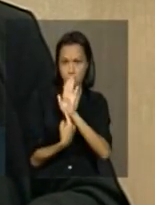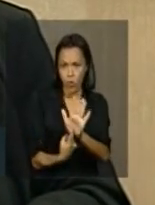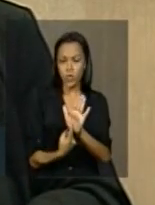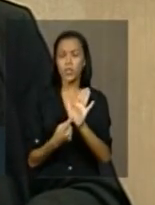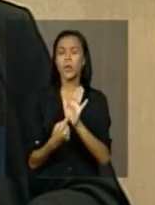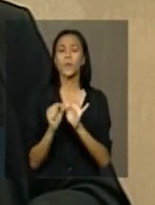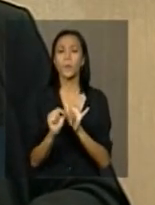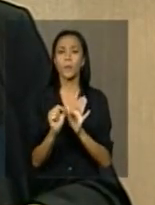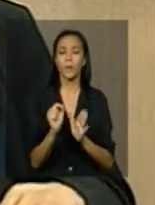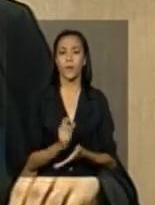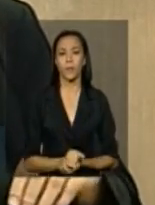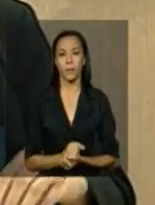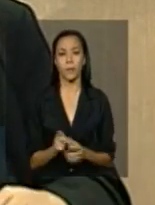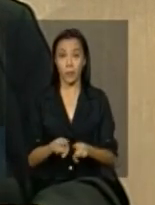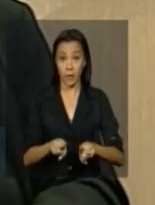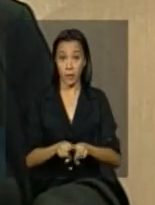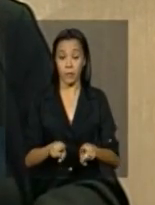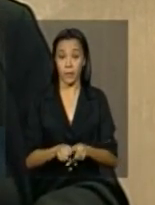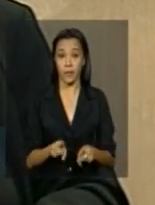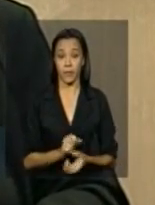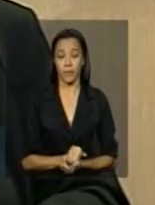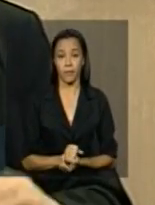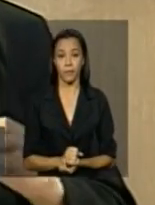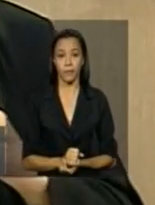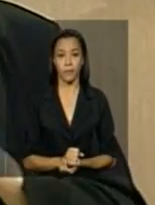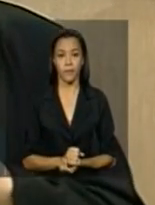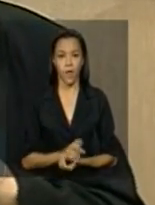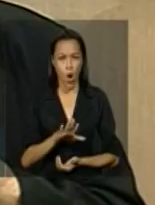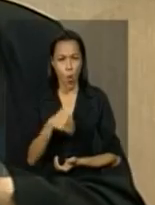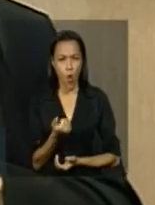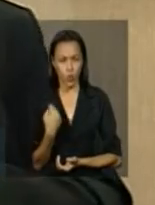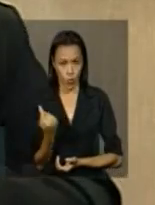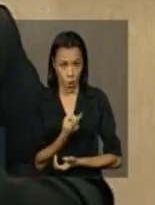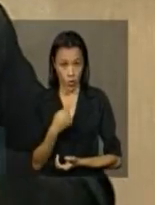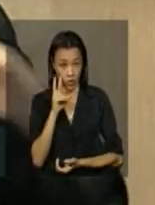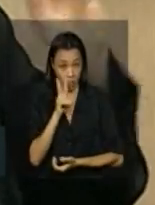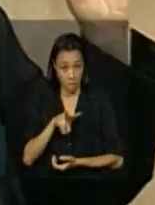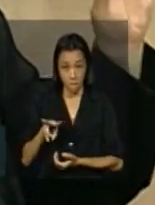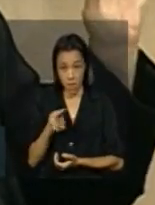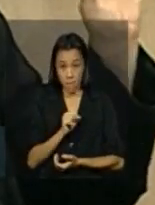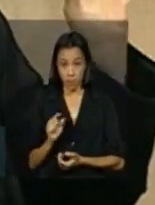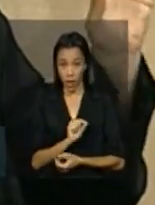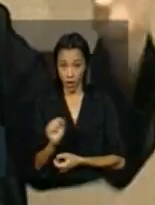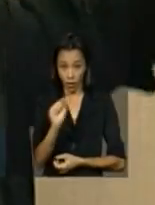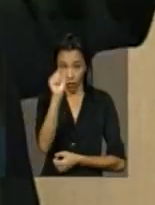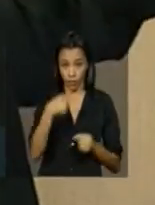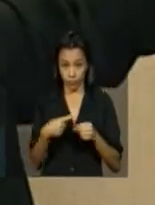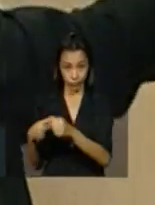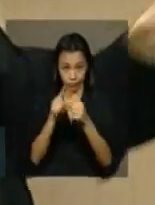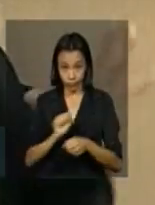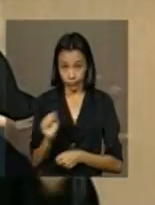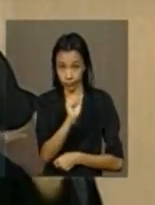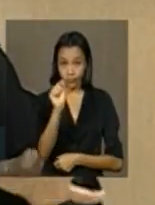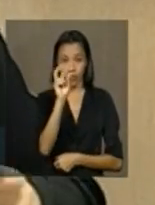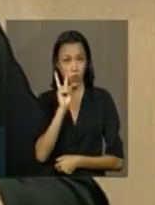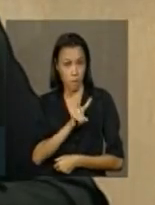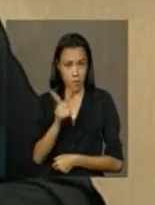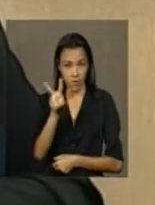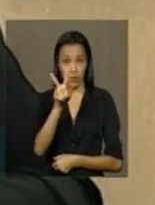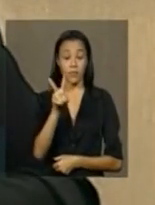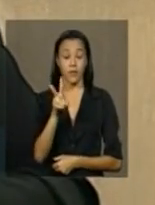mostrando também que eh quando a gente olha para os municípios embora isso não esteja que aí não é deter é